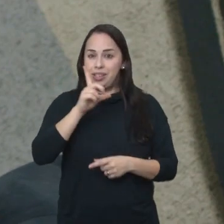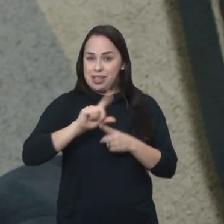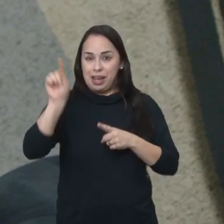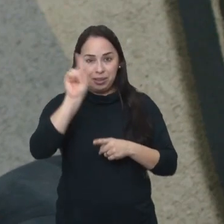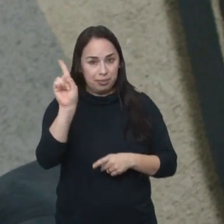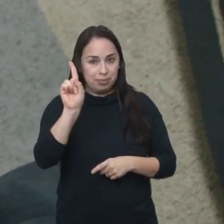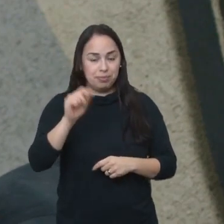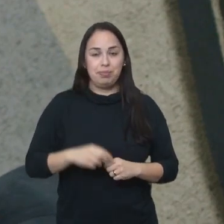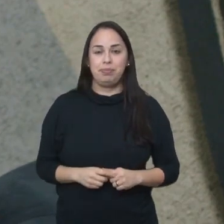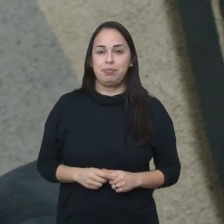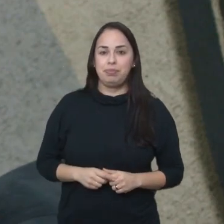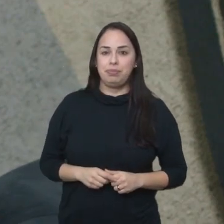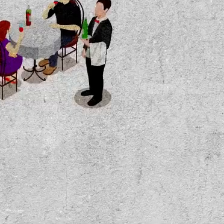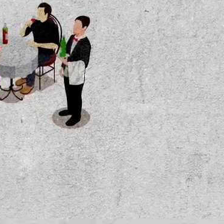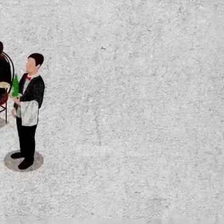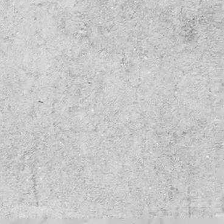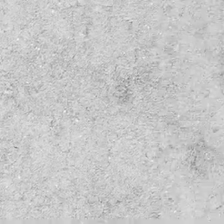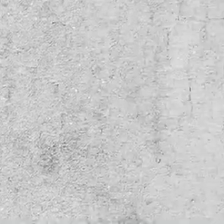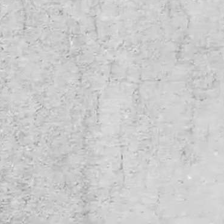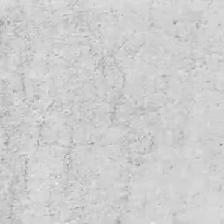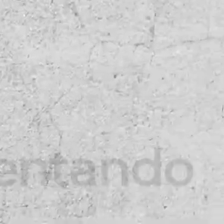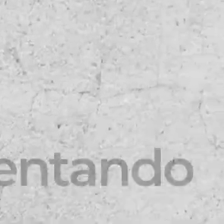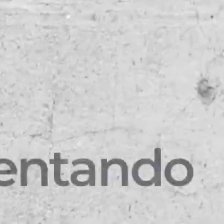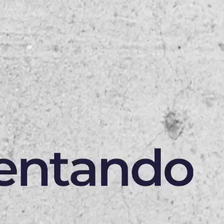saia daí, a gente volta já.